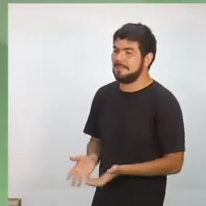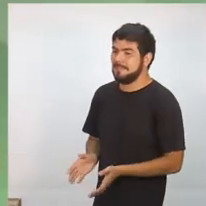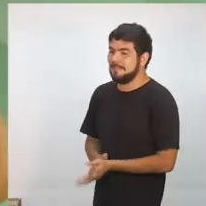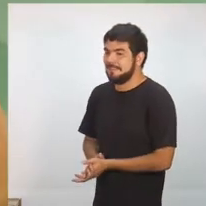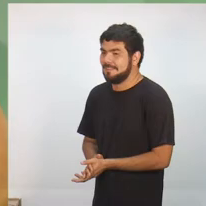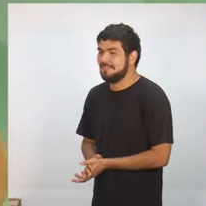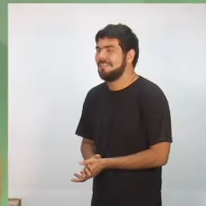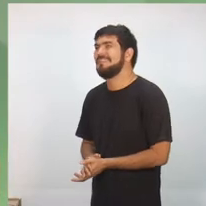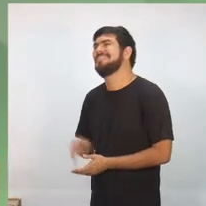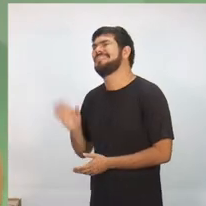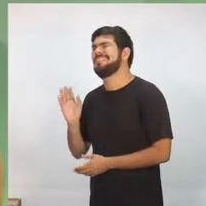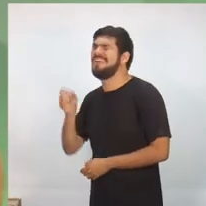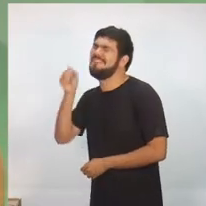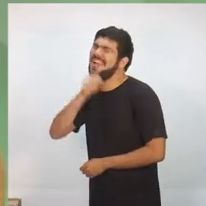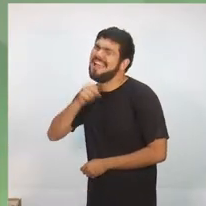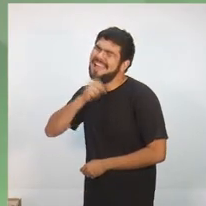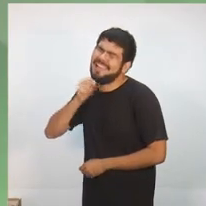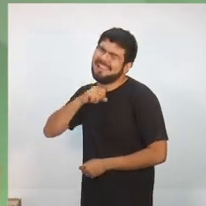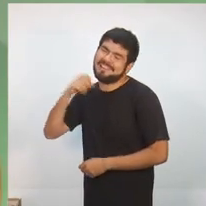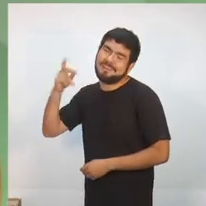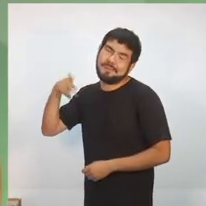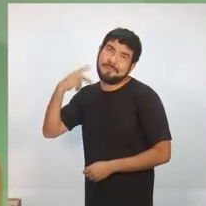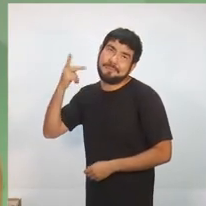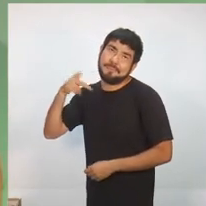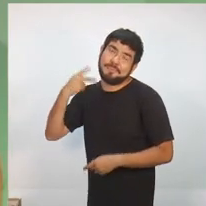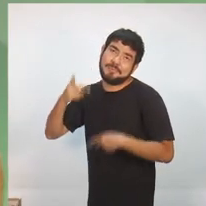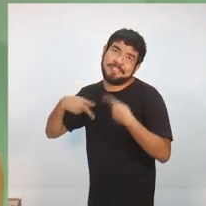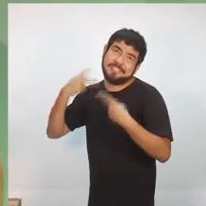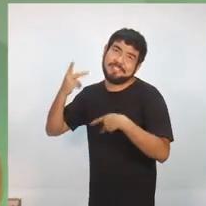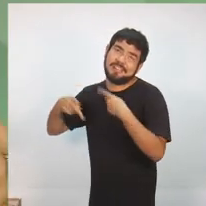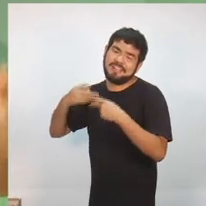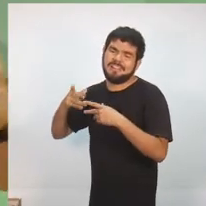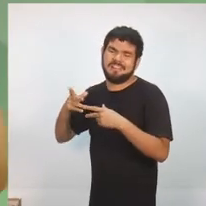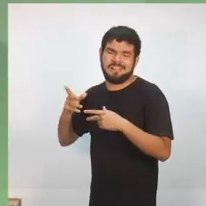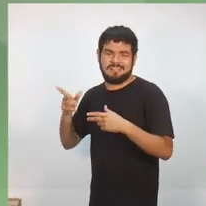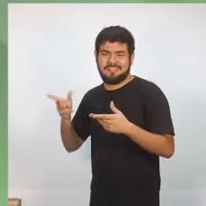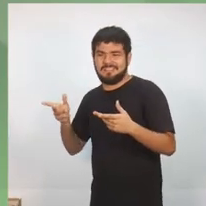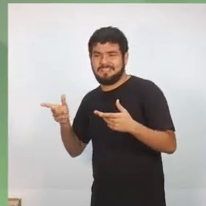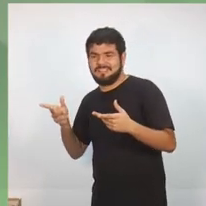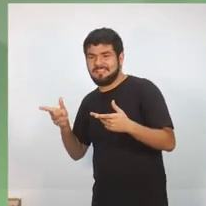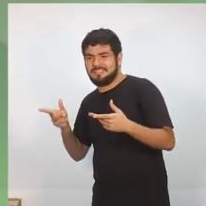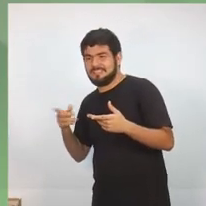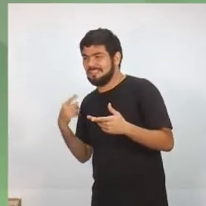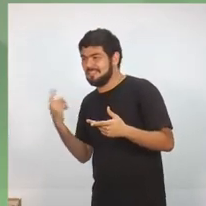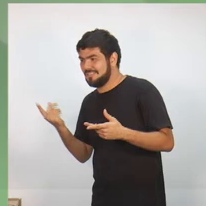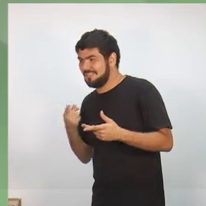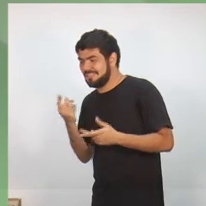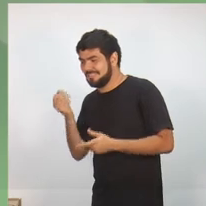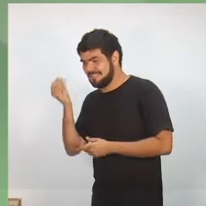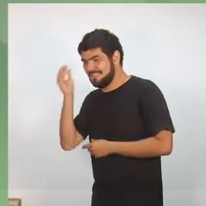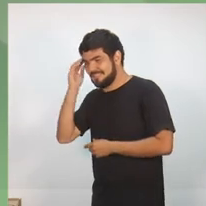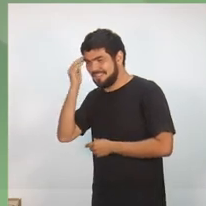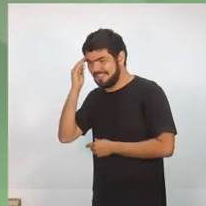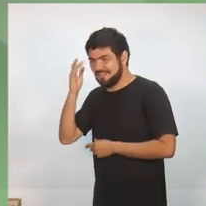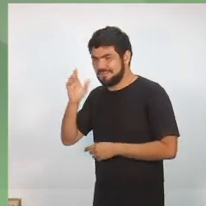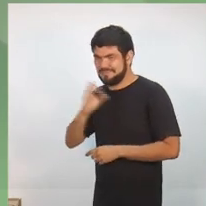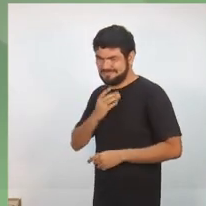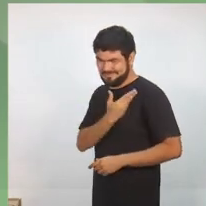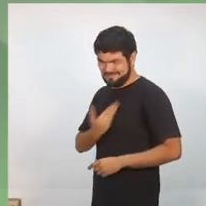A velha política está desesperada com a forma de administrar que nós empreendemos à frente do governo do